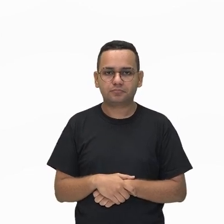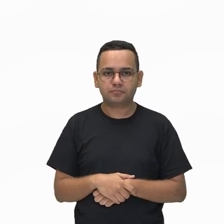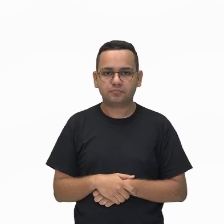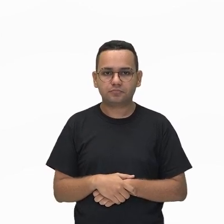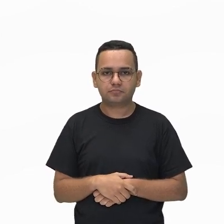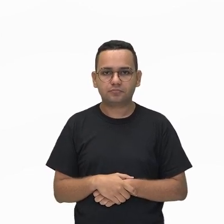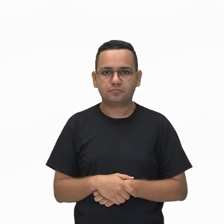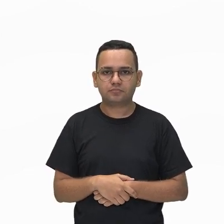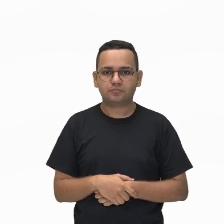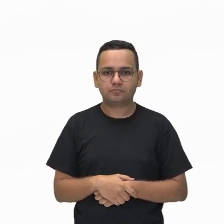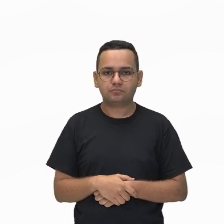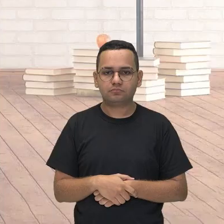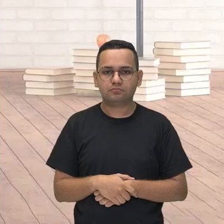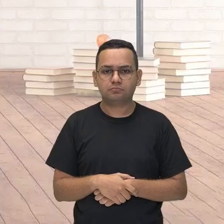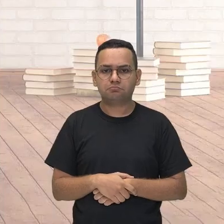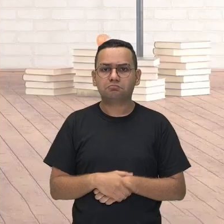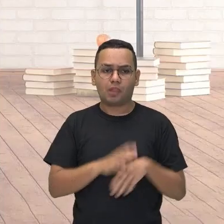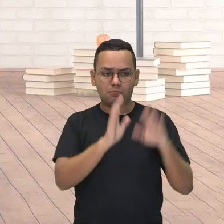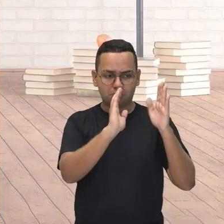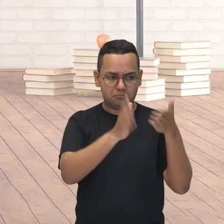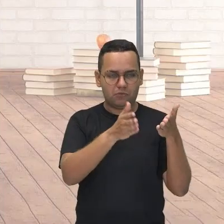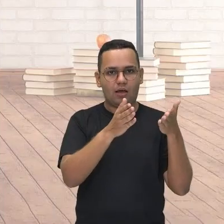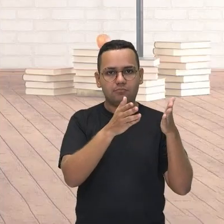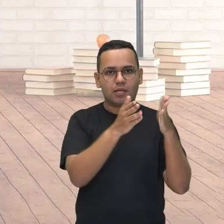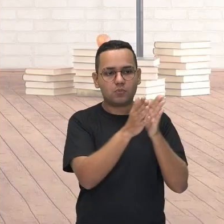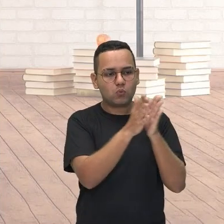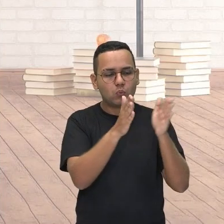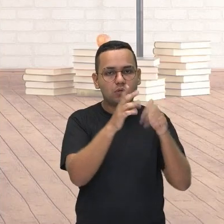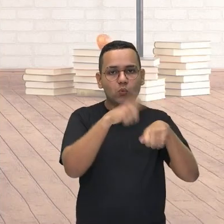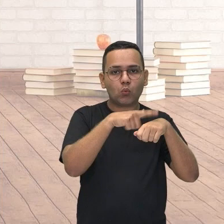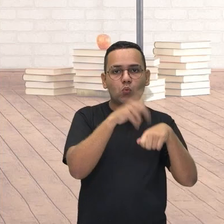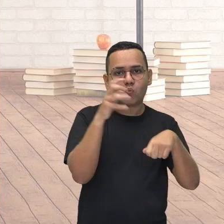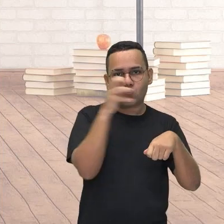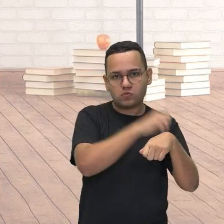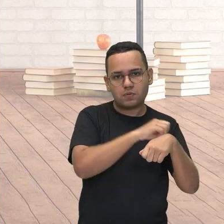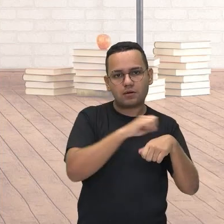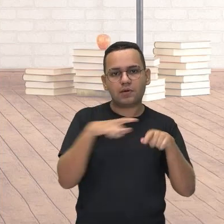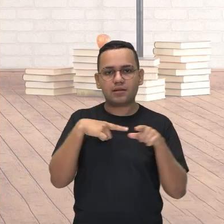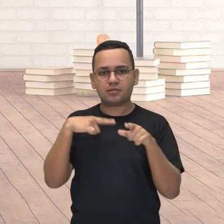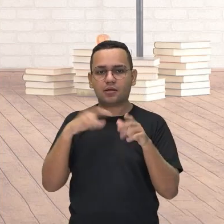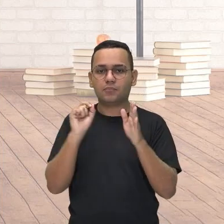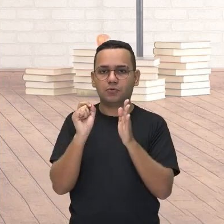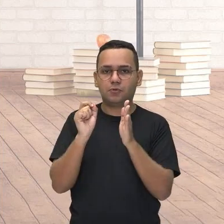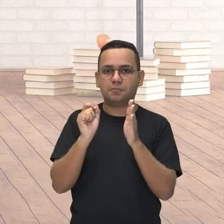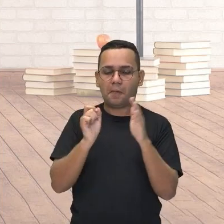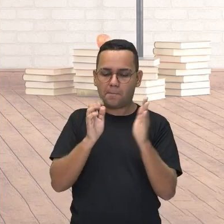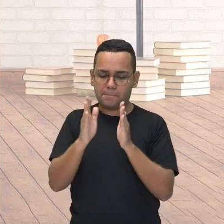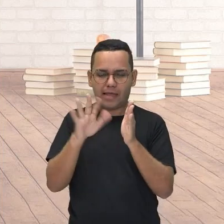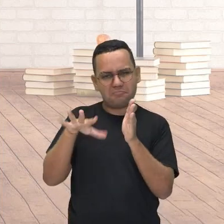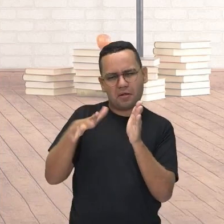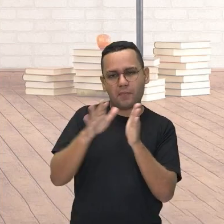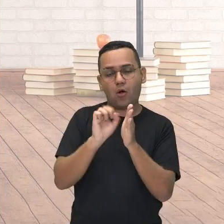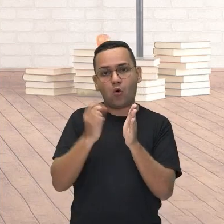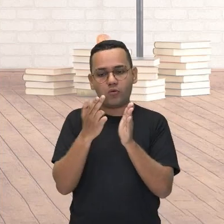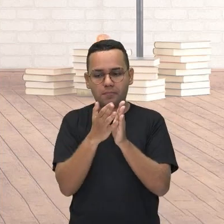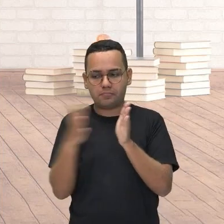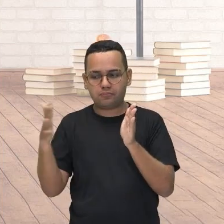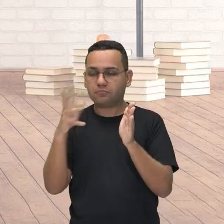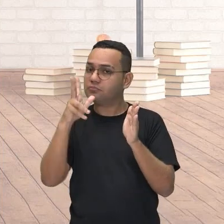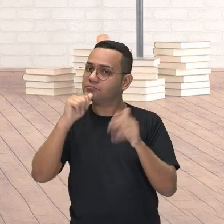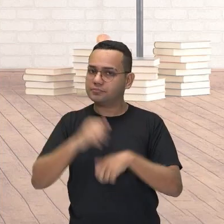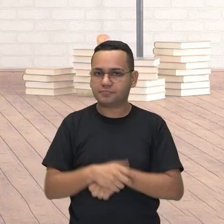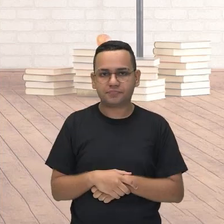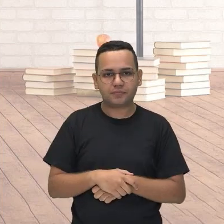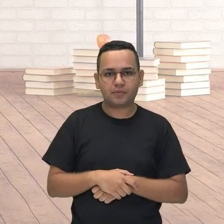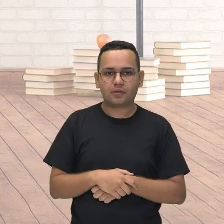pelo de curto prazo e a gente vai determinar agora o de médio prazo. Tá? Dentro de 5 anos, eu quero estar ali com a minha lojinha de